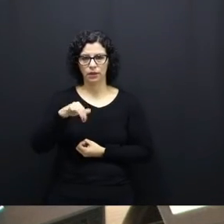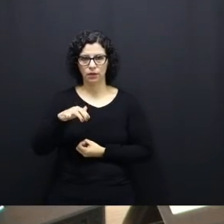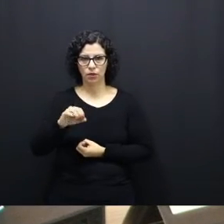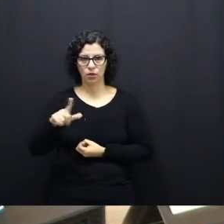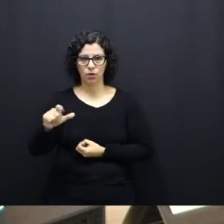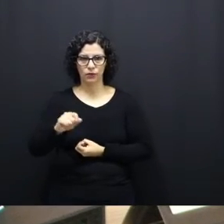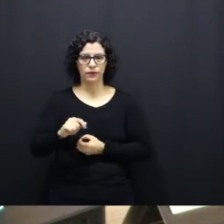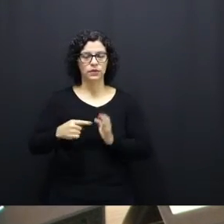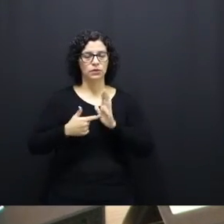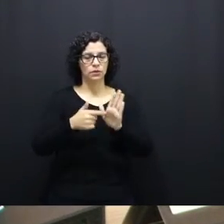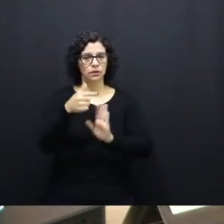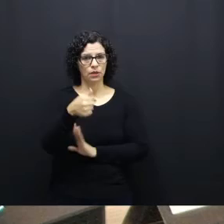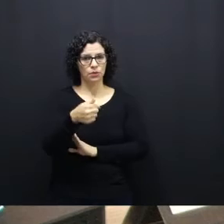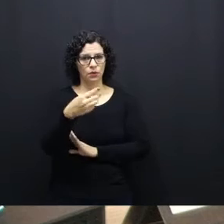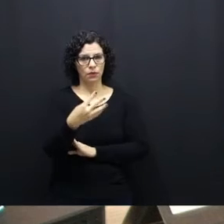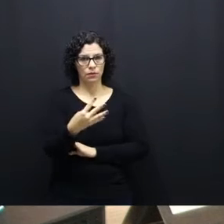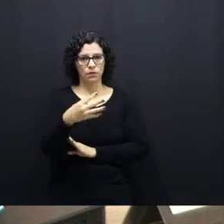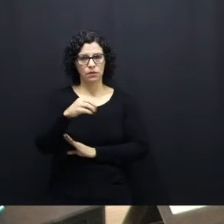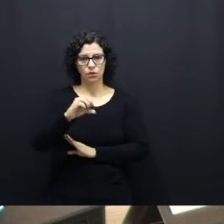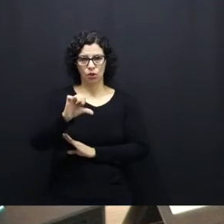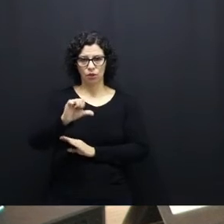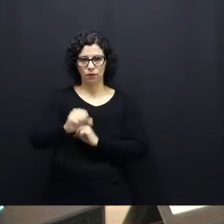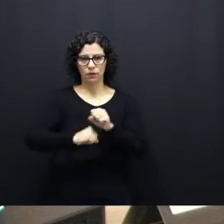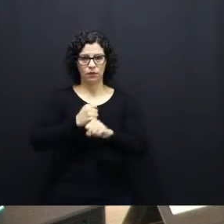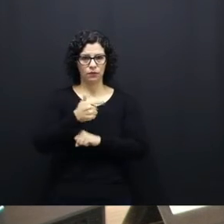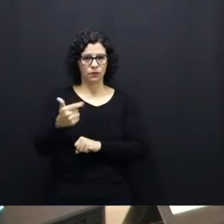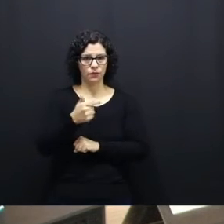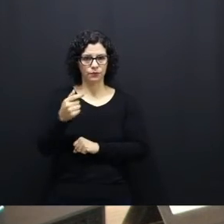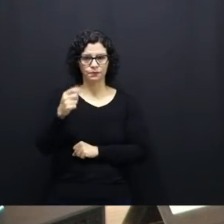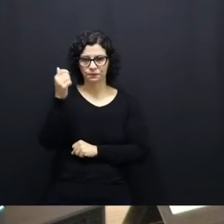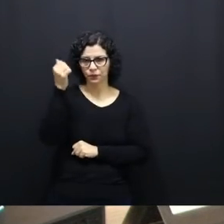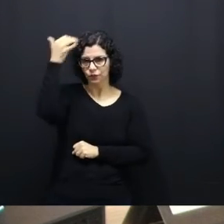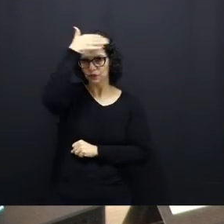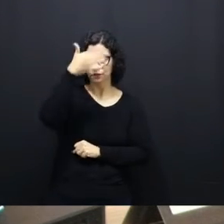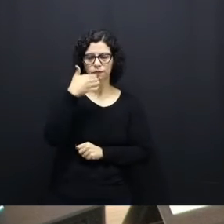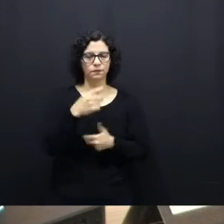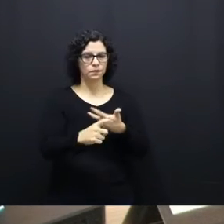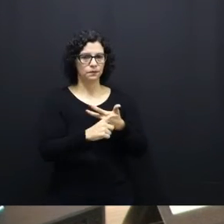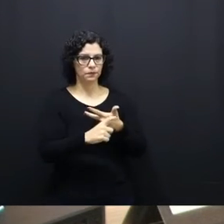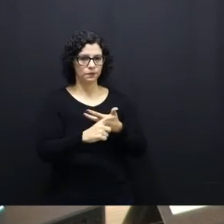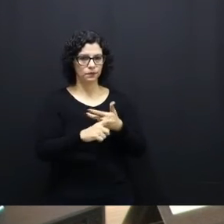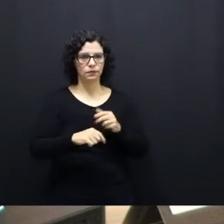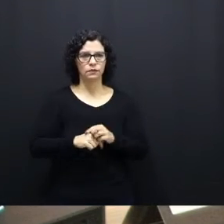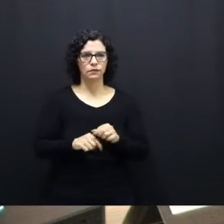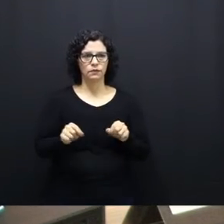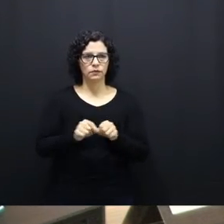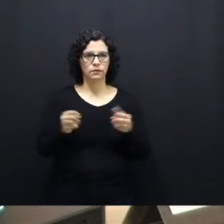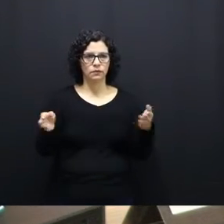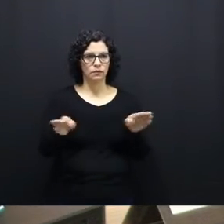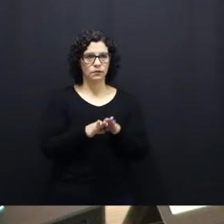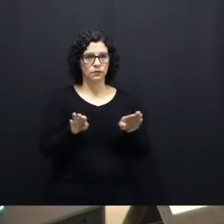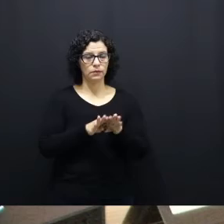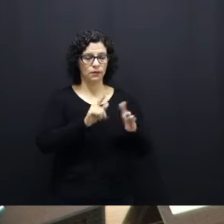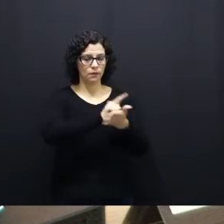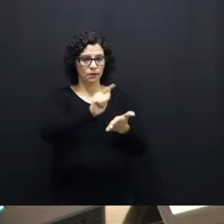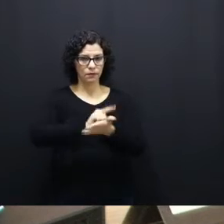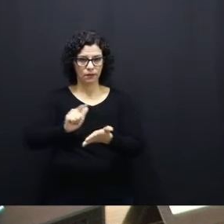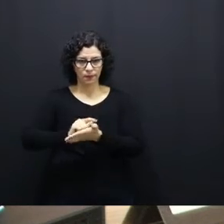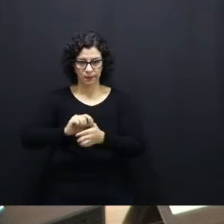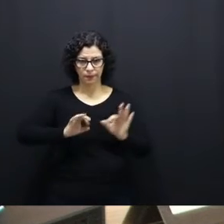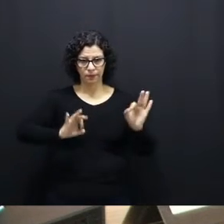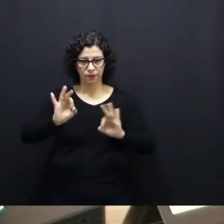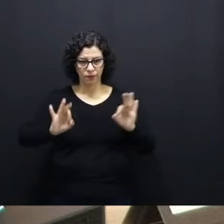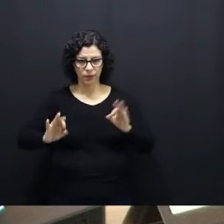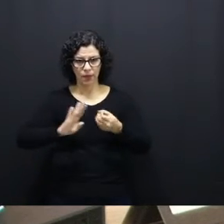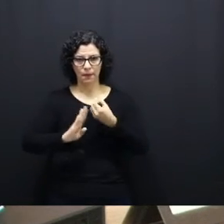indicação 7409 2022 Vereador Silva mecânica O Poder Executivo é que seja realizado um mutirão de limpeza pública